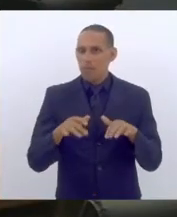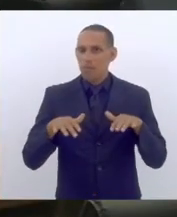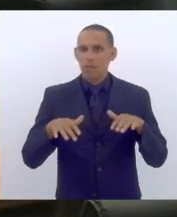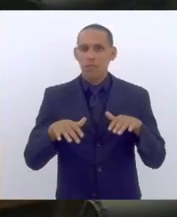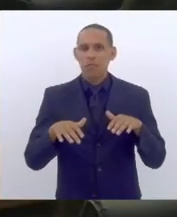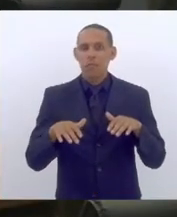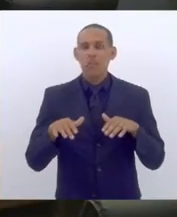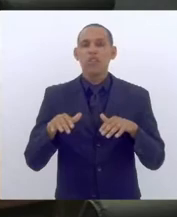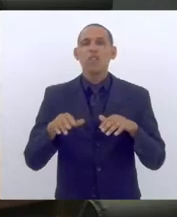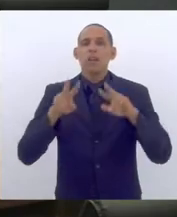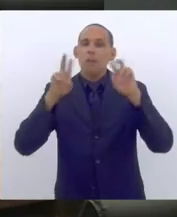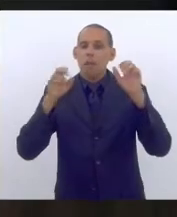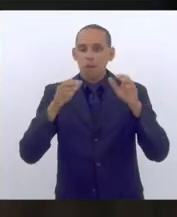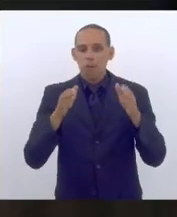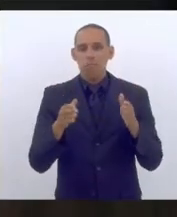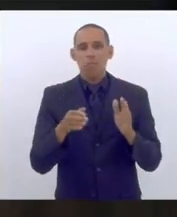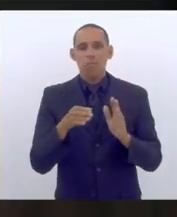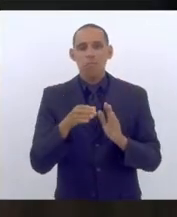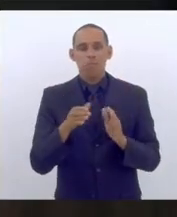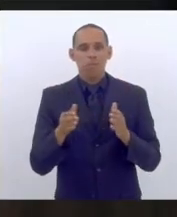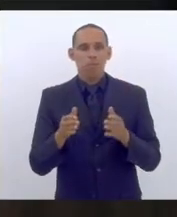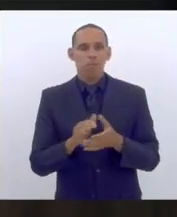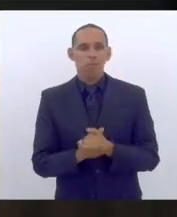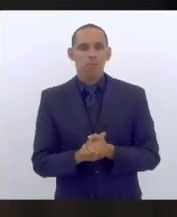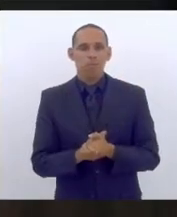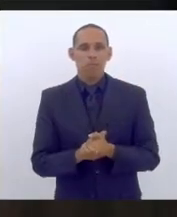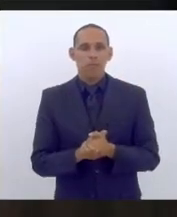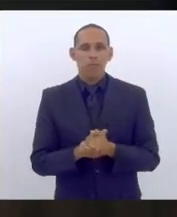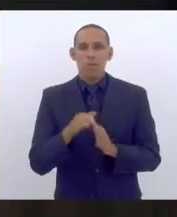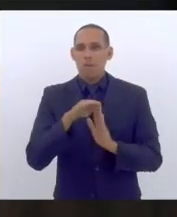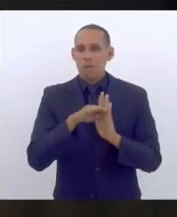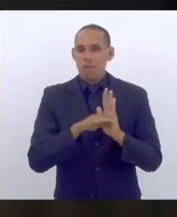Presidente achamos trabalhos à ordem Deputado enfermeira